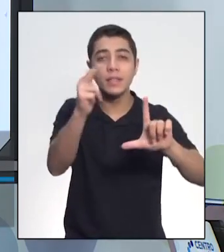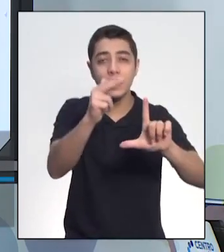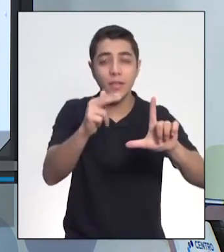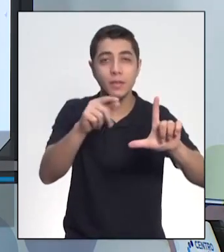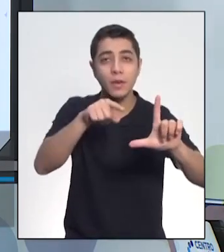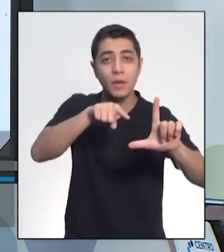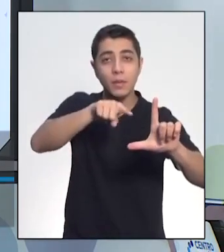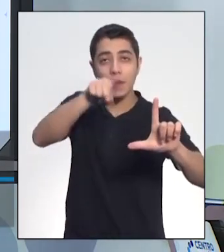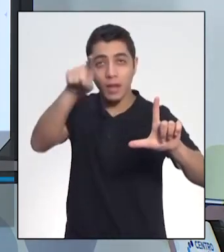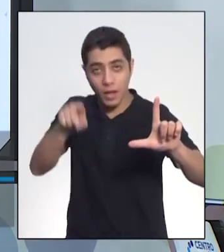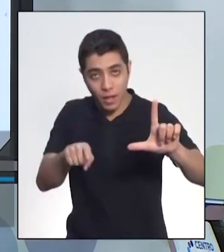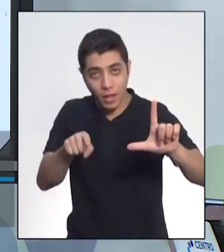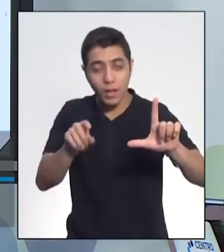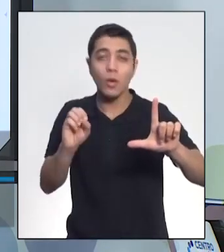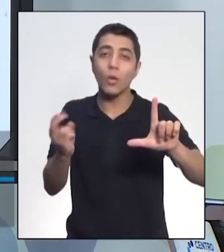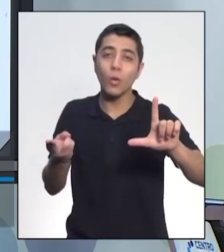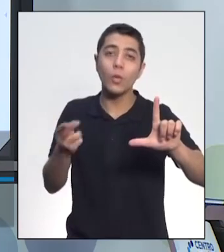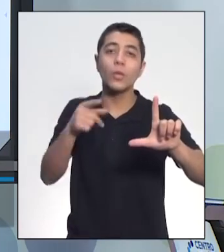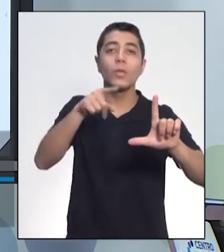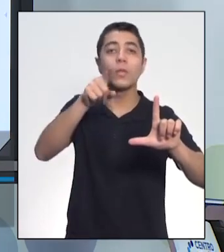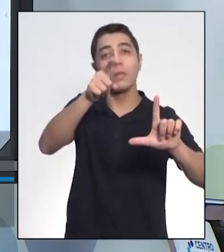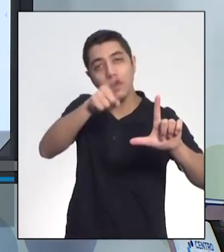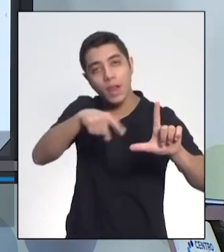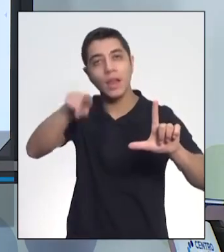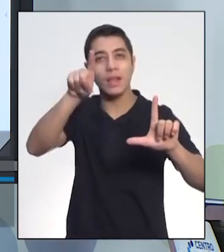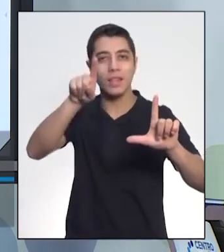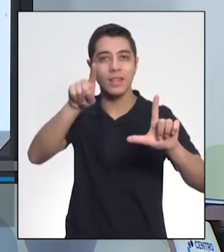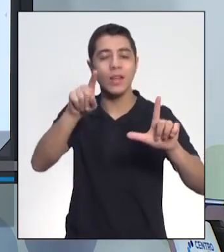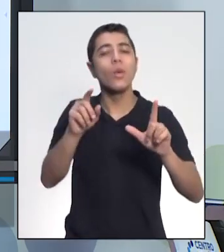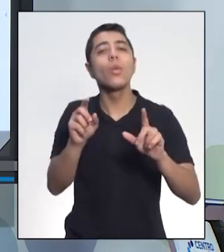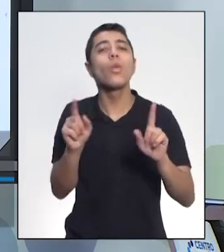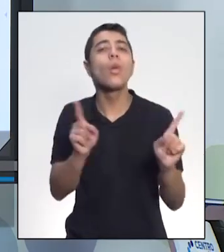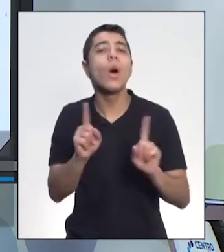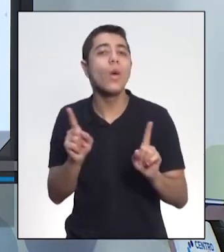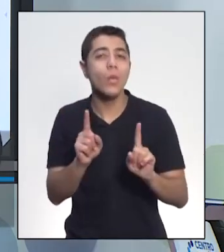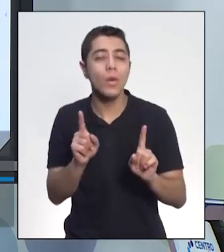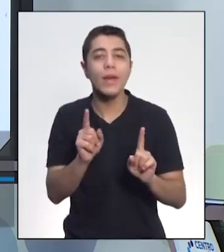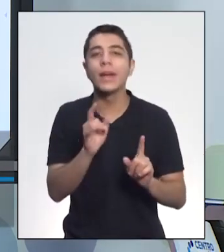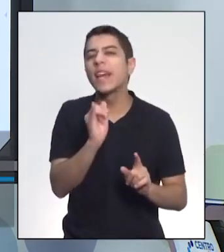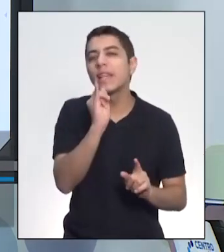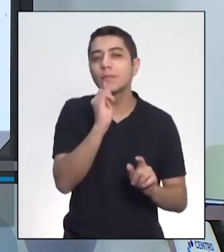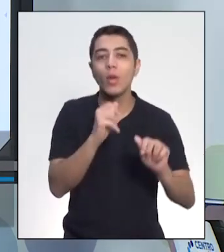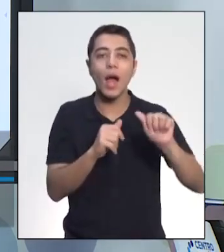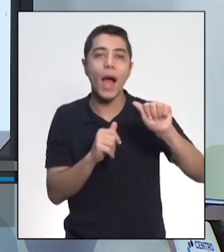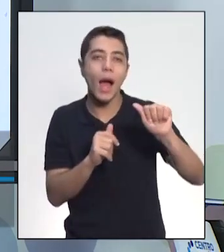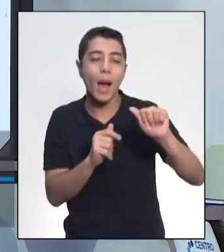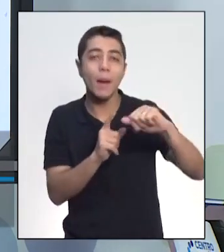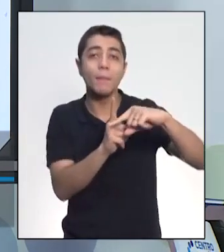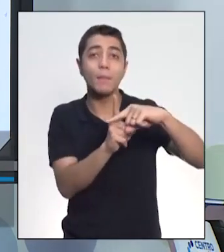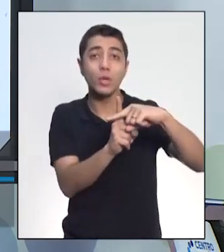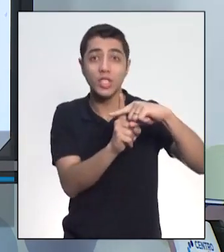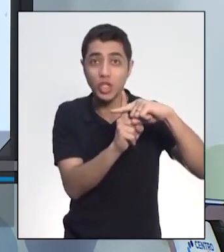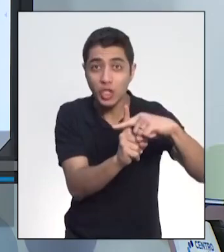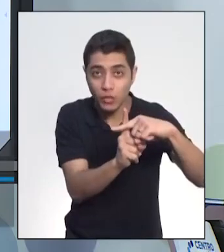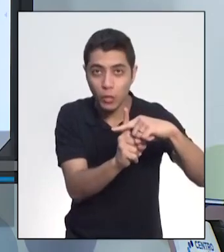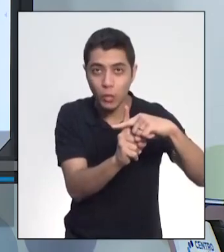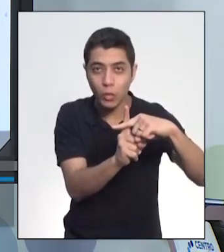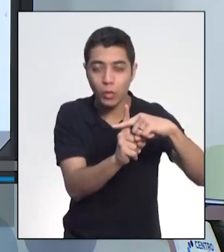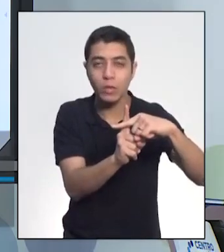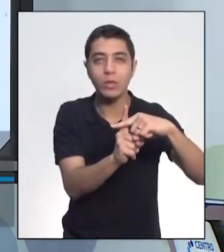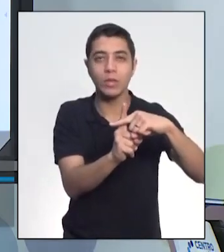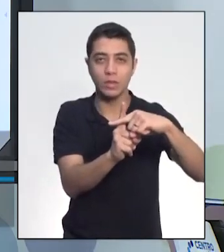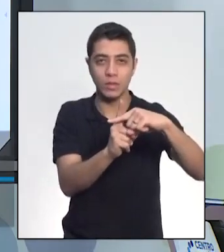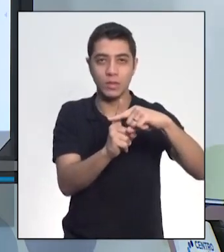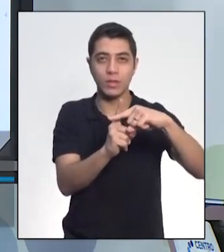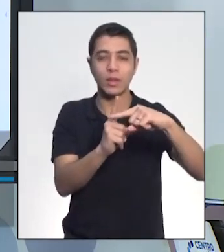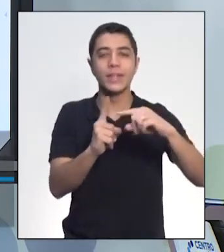positivo, ou seja, maior que 0, por exemplo, mais 1, mais 2, mais 5, mais 20, mais 1/3, 5, sinal de